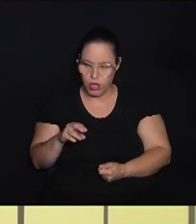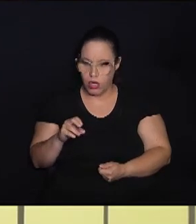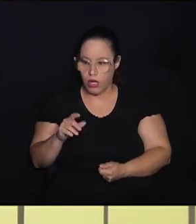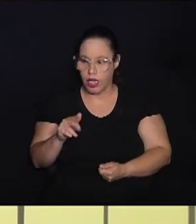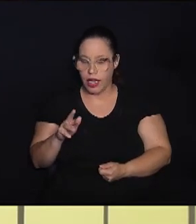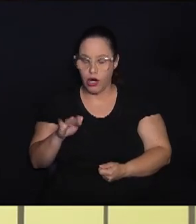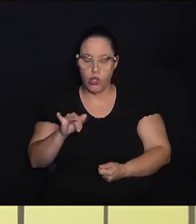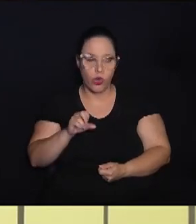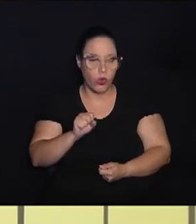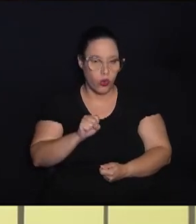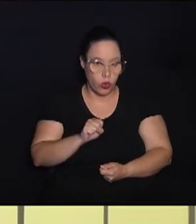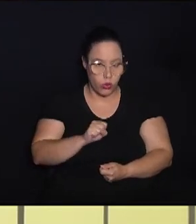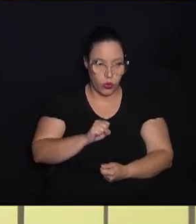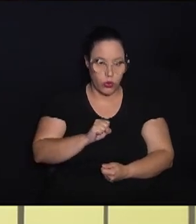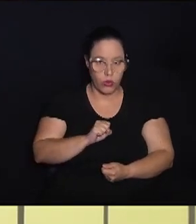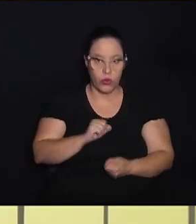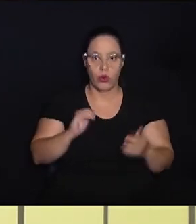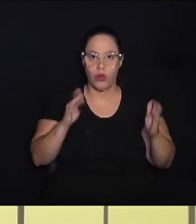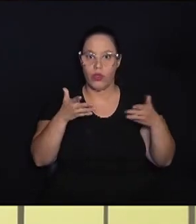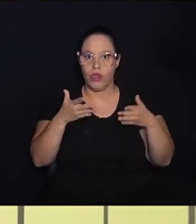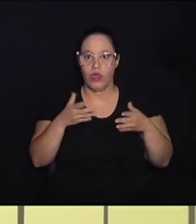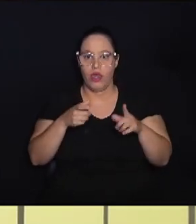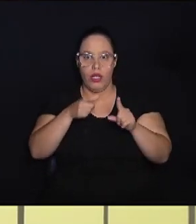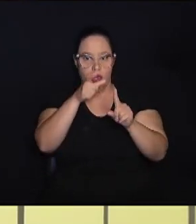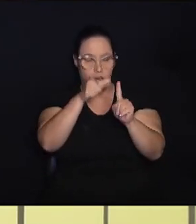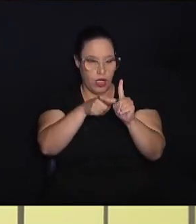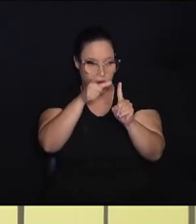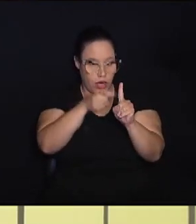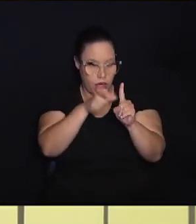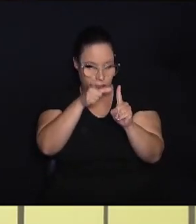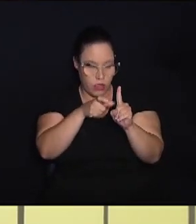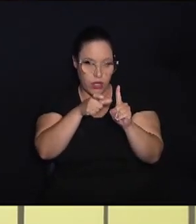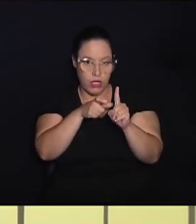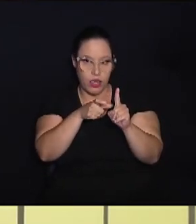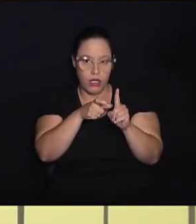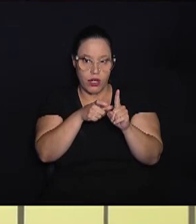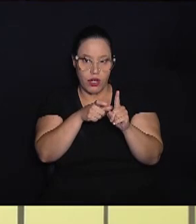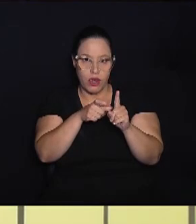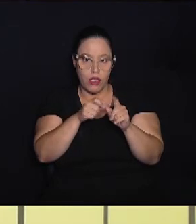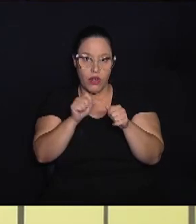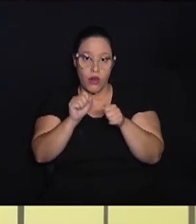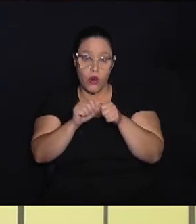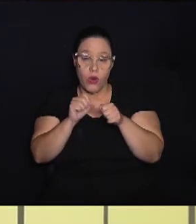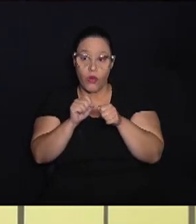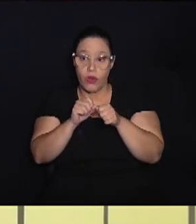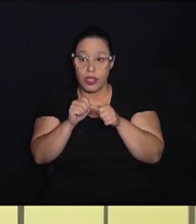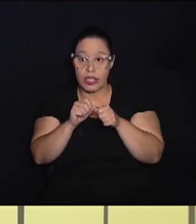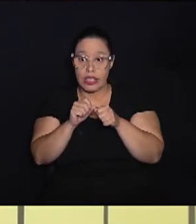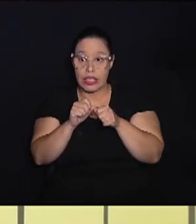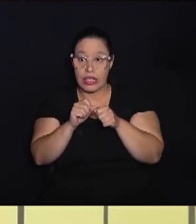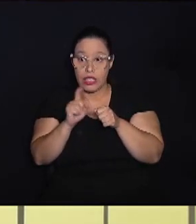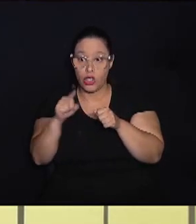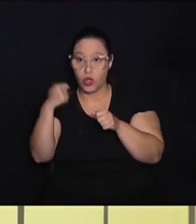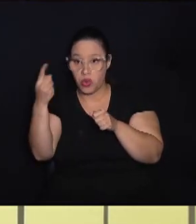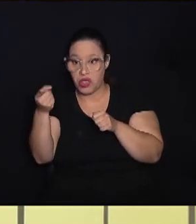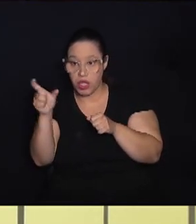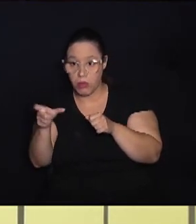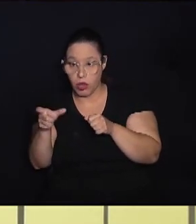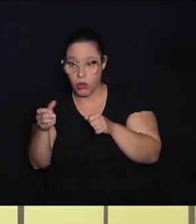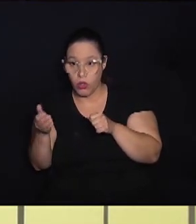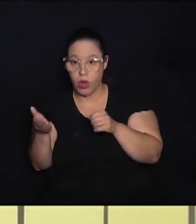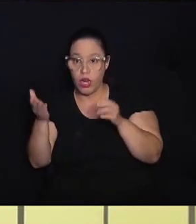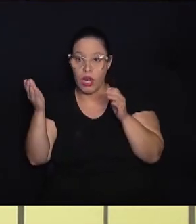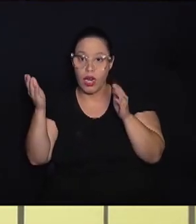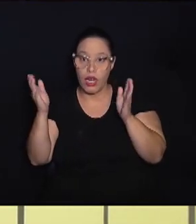Infante e agora ele tem o personagem dele ele fez o caminho inverso né ele que fazia sempre os colecionáveis dos quadrinistas ele tem o personagem dele que é o